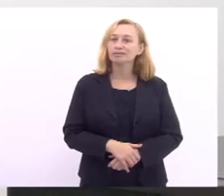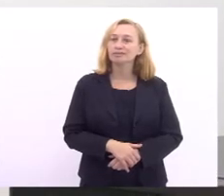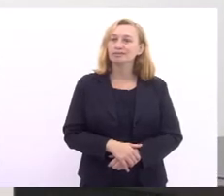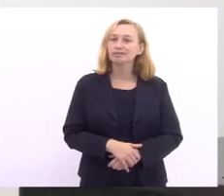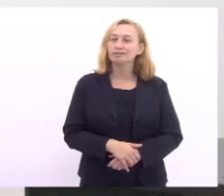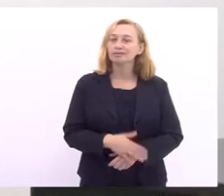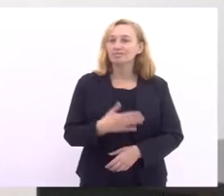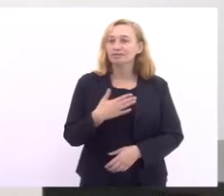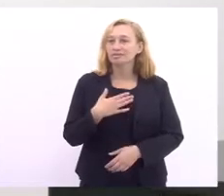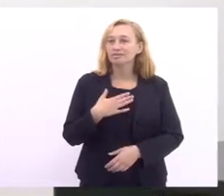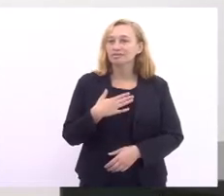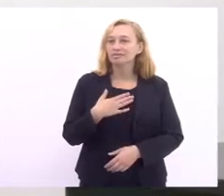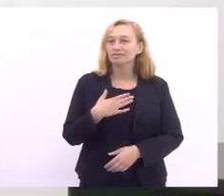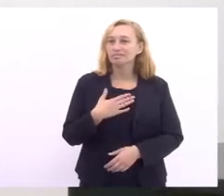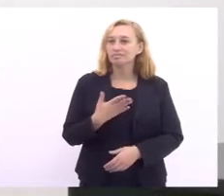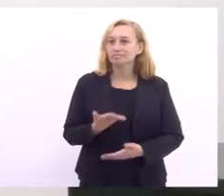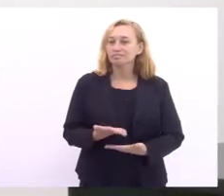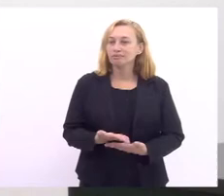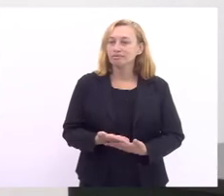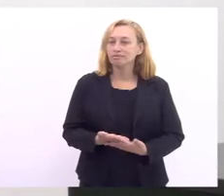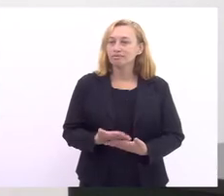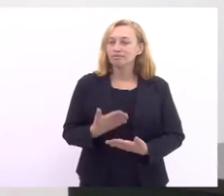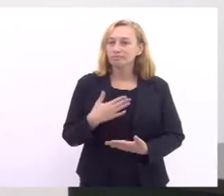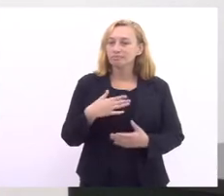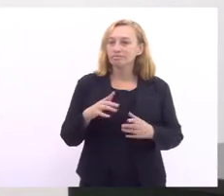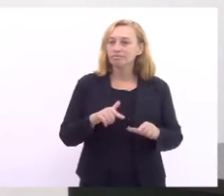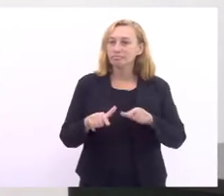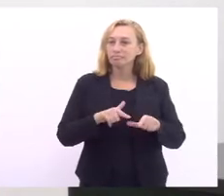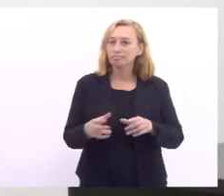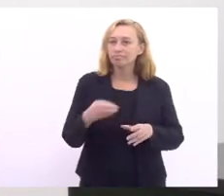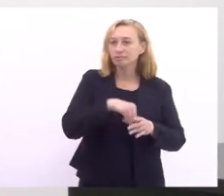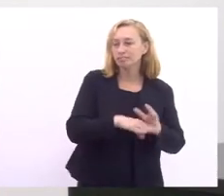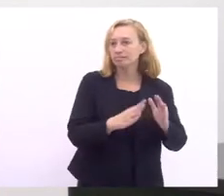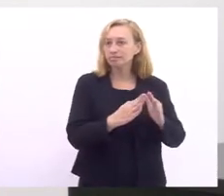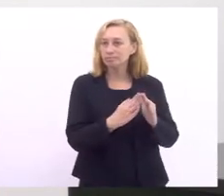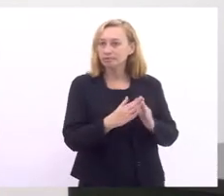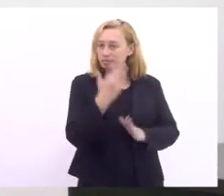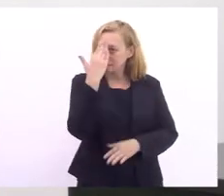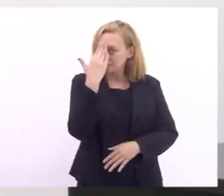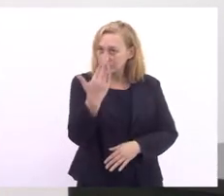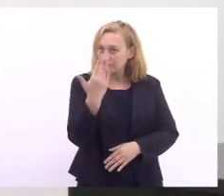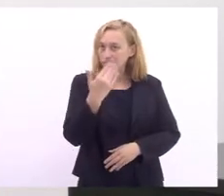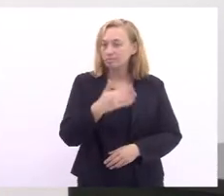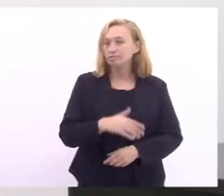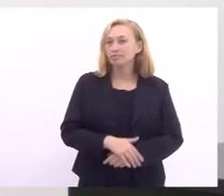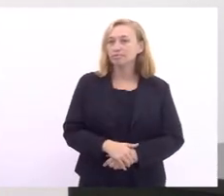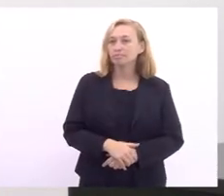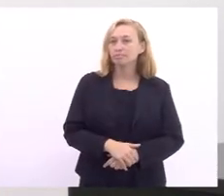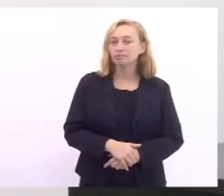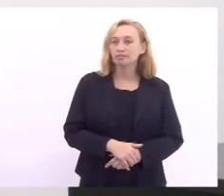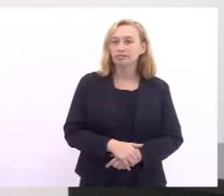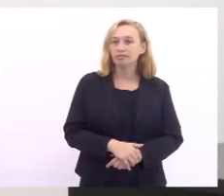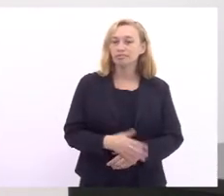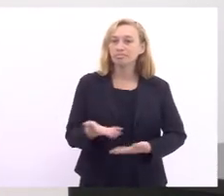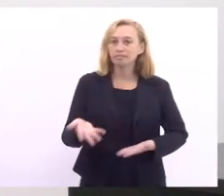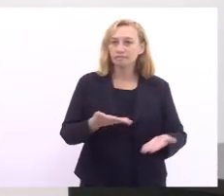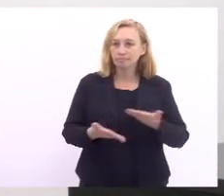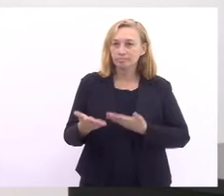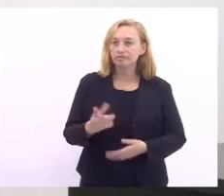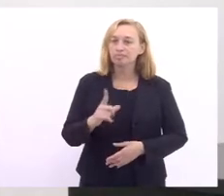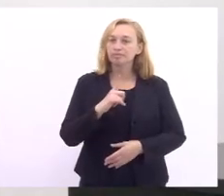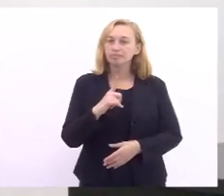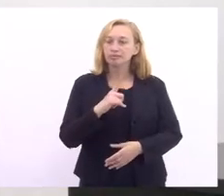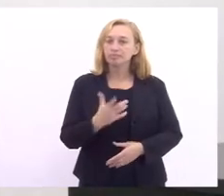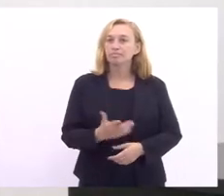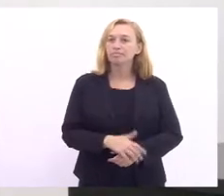assim meu minha atuação né dentro da casa sem eu agradeço muito né a a parceria que eu tenho